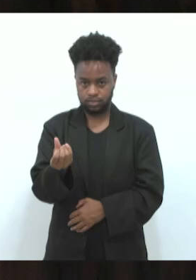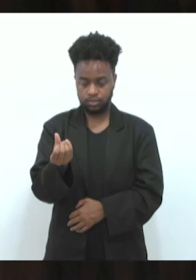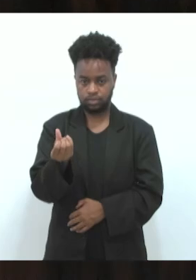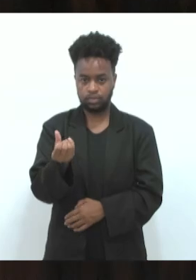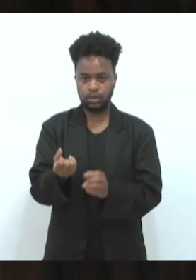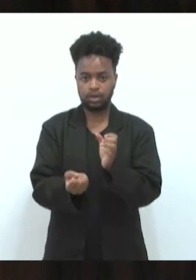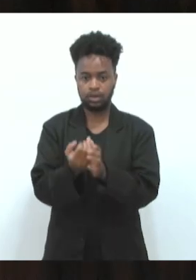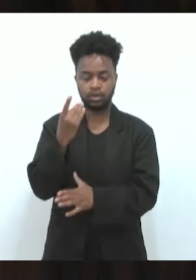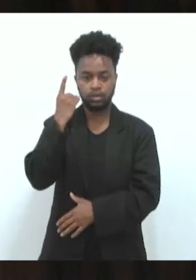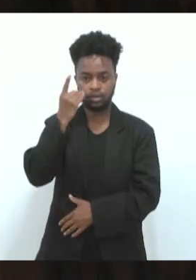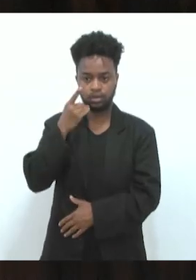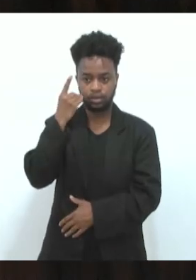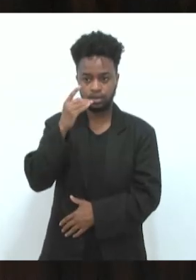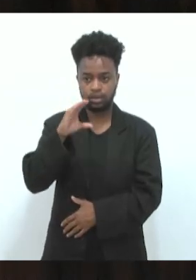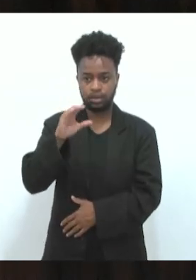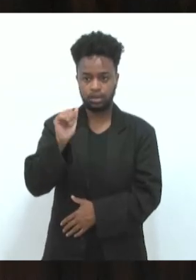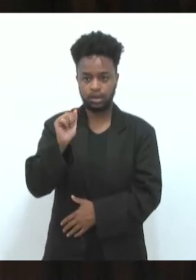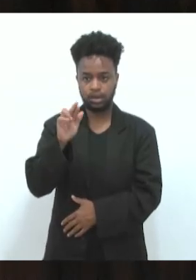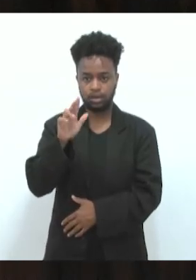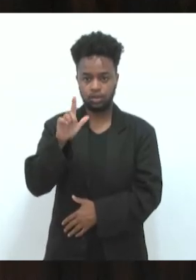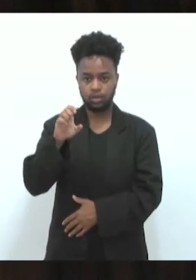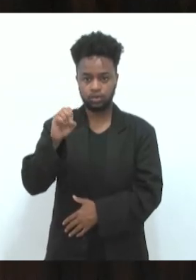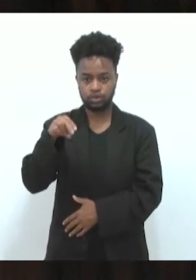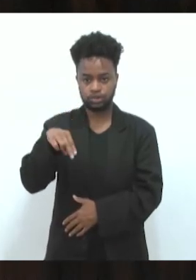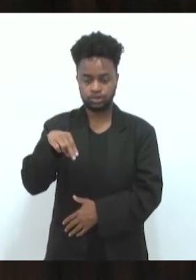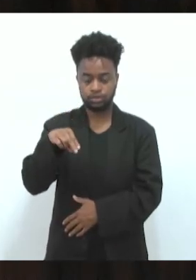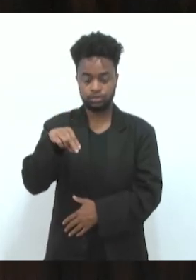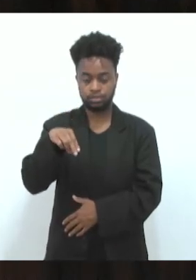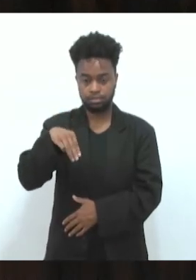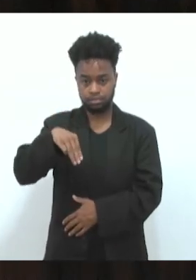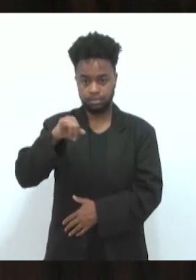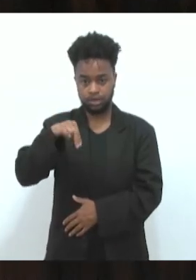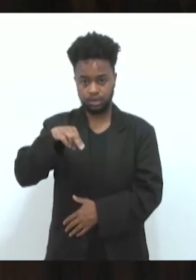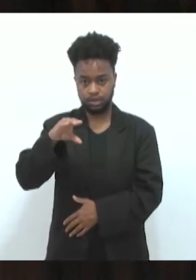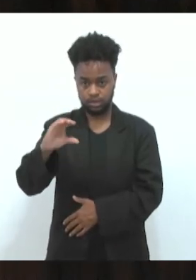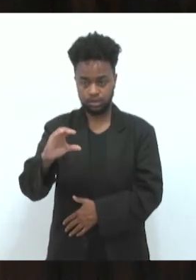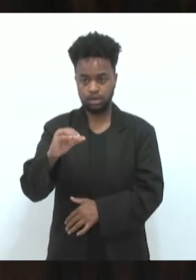de autoria do deputado Carlos Mink, que altera a lei